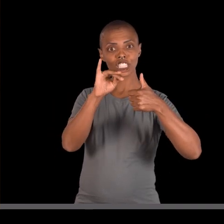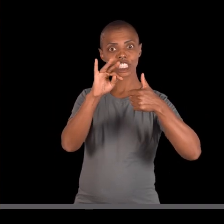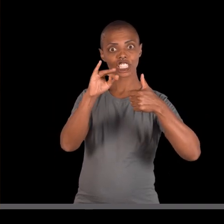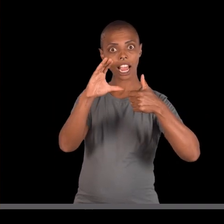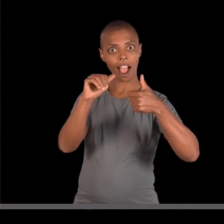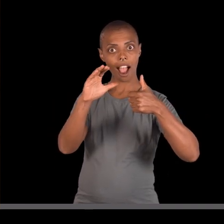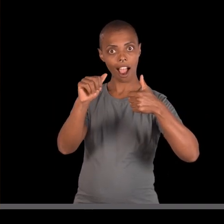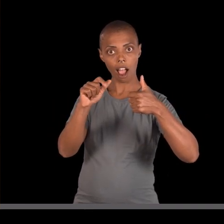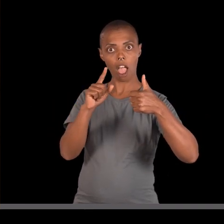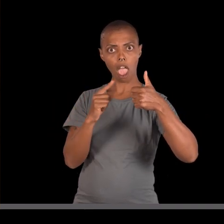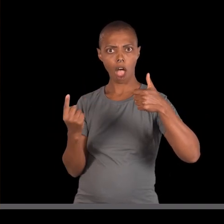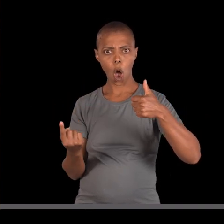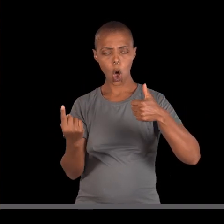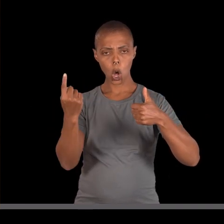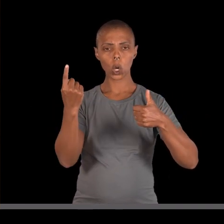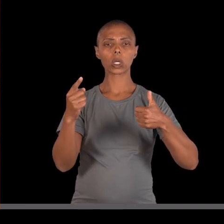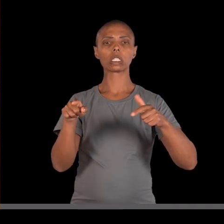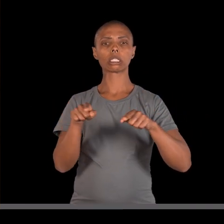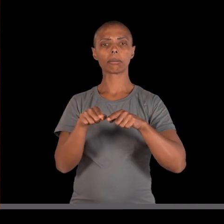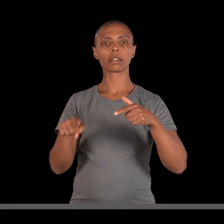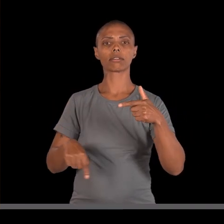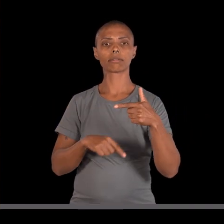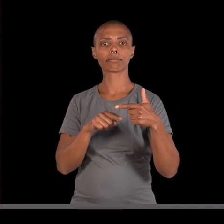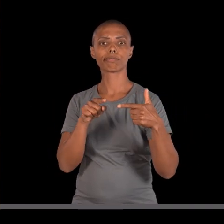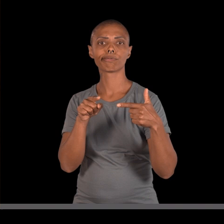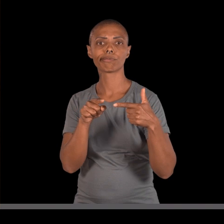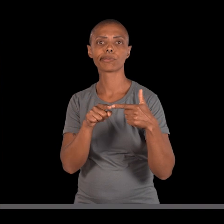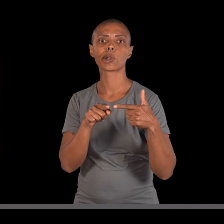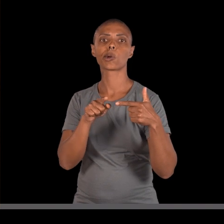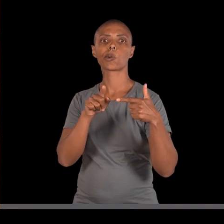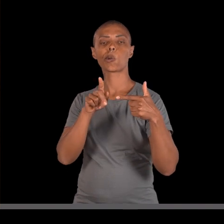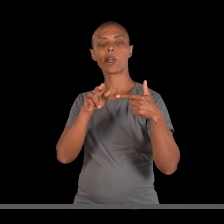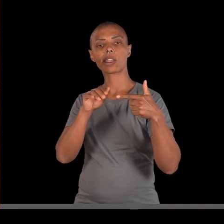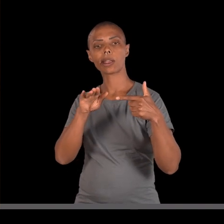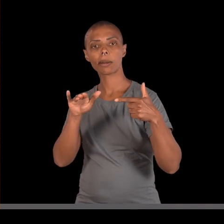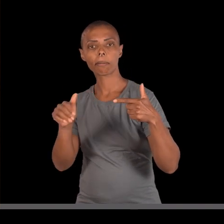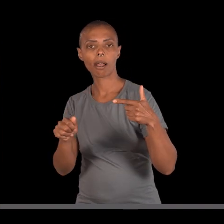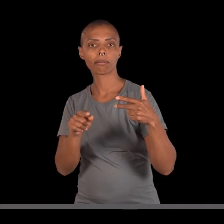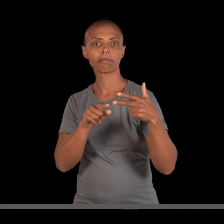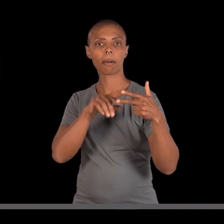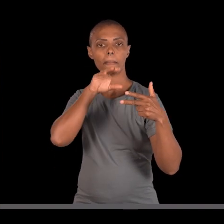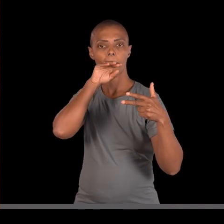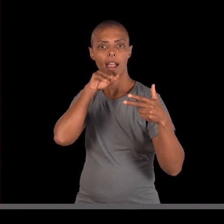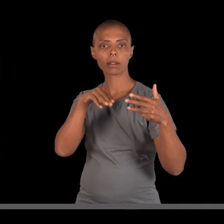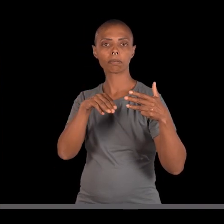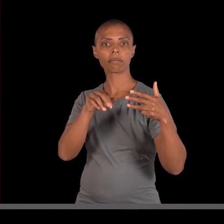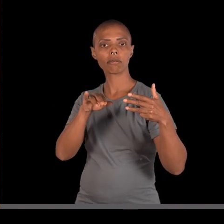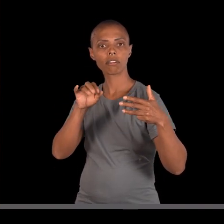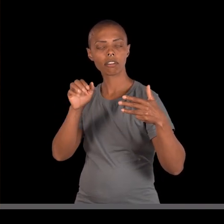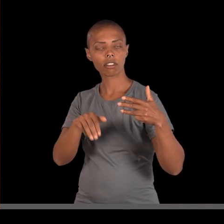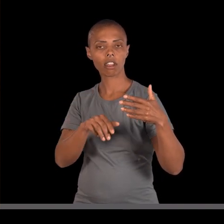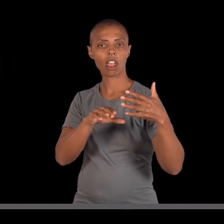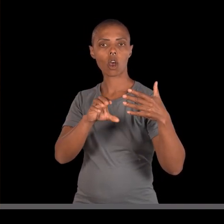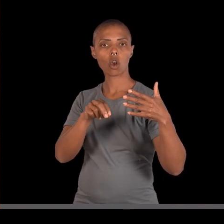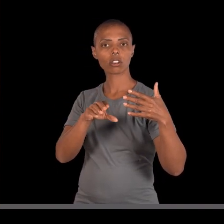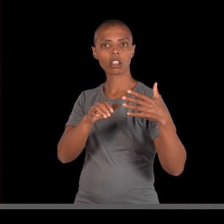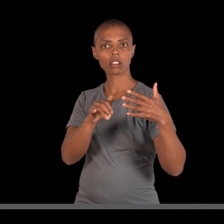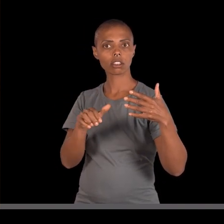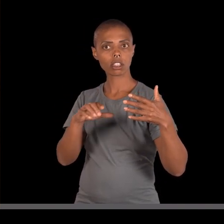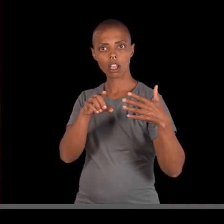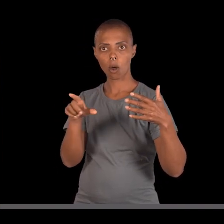nos Andes, o Lago Guaíba, na América do Sul, a Lagoa dos Patos, a Lagoa Mirim e a Lagoa